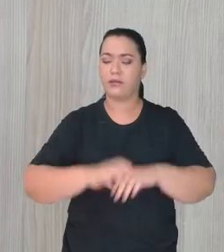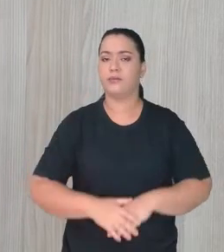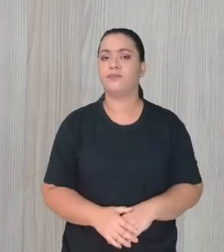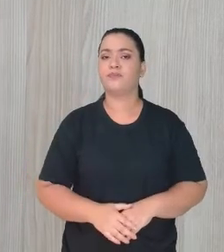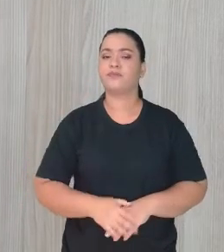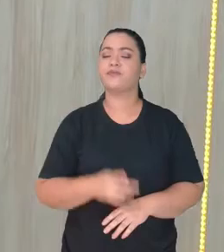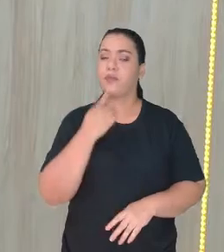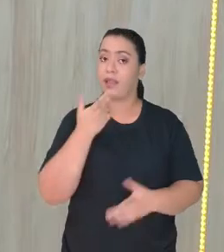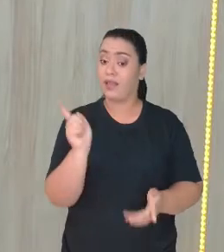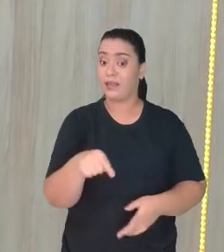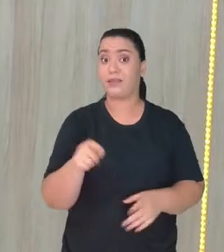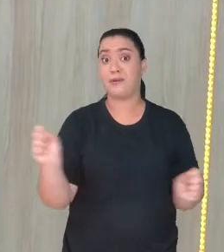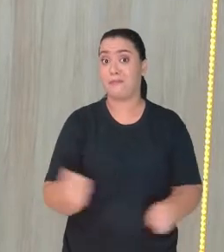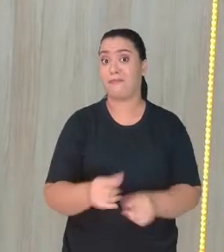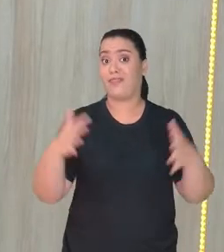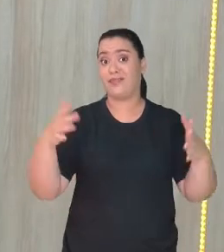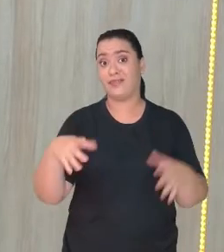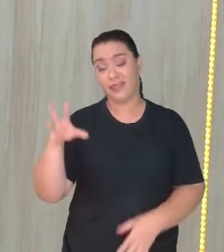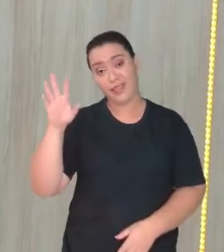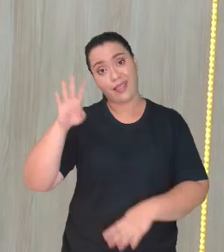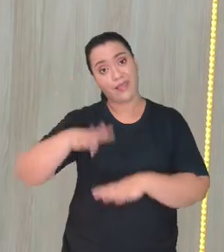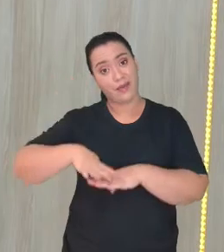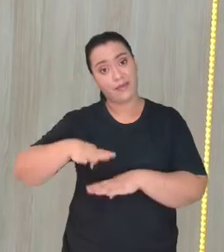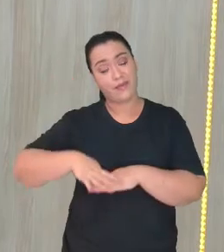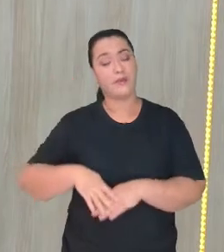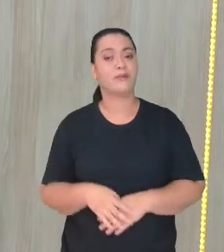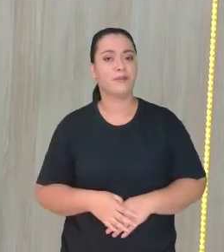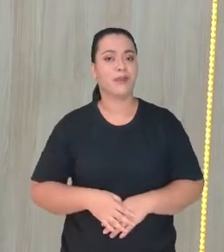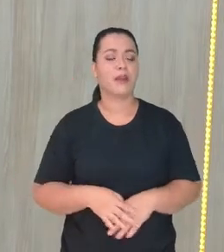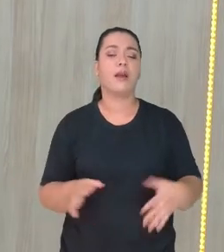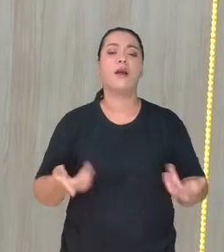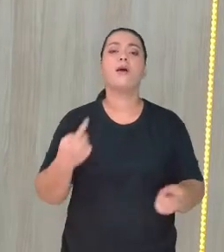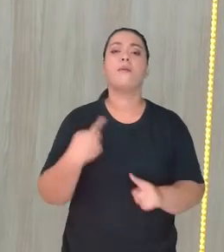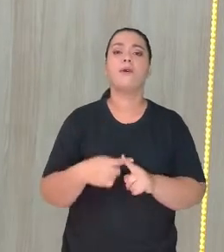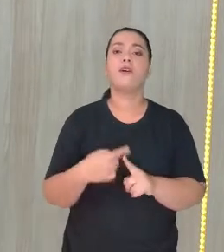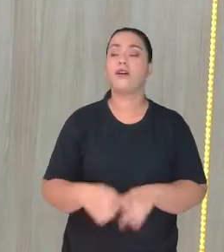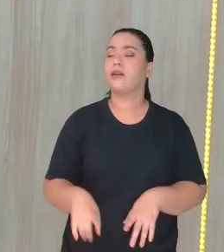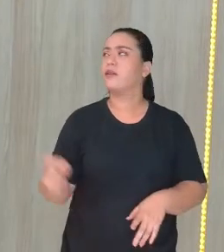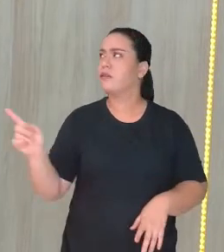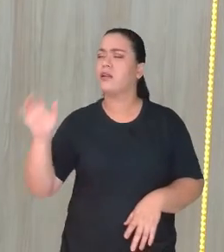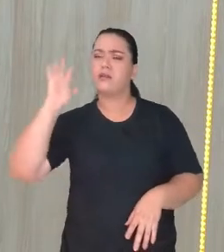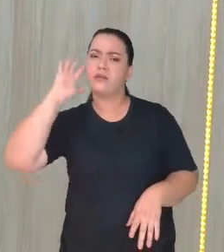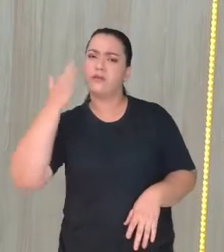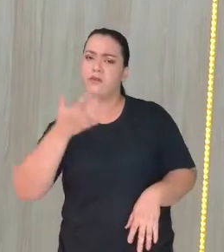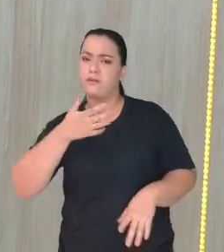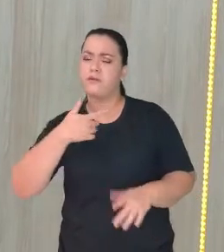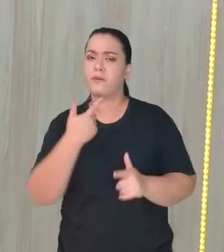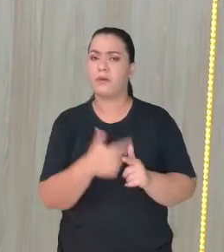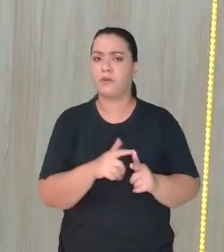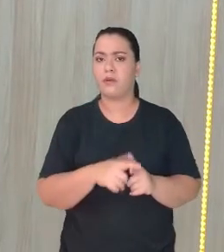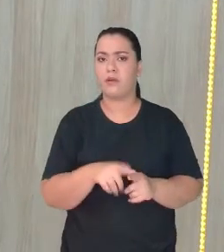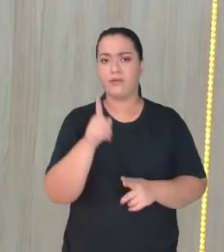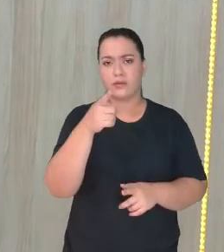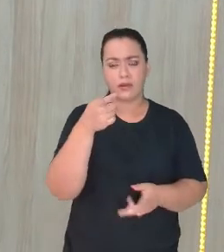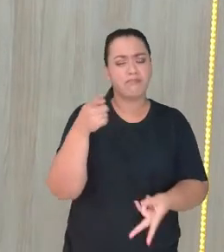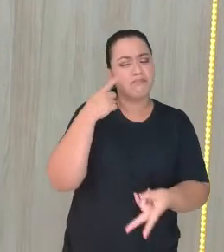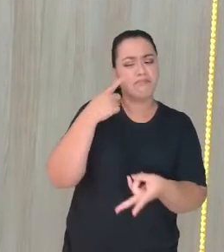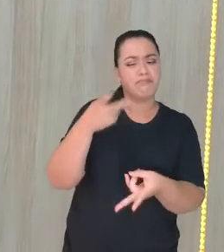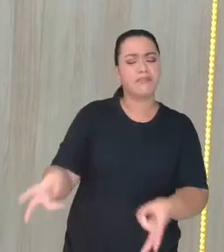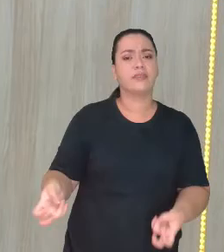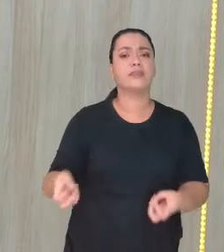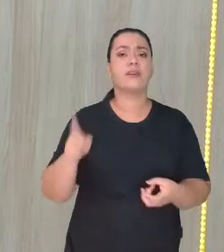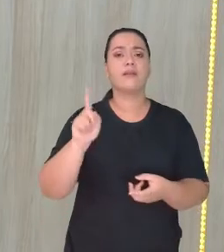é a magia da matemática, né, professor? Porque quando a gente está resolvendo aqui esses problemas, note que a gente está resolvendo